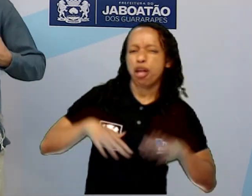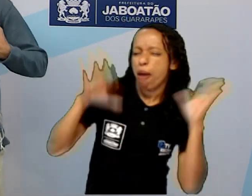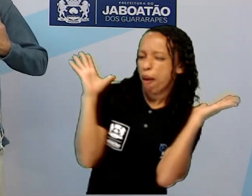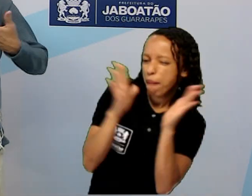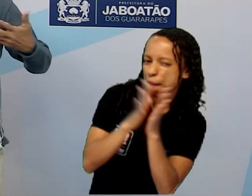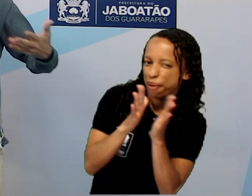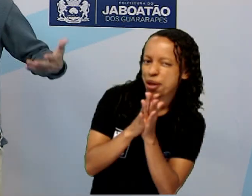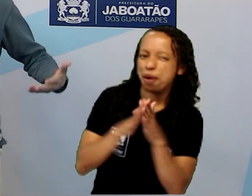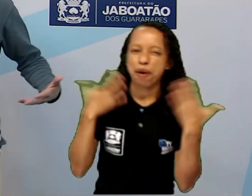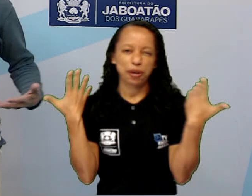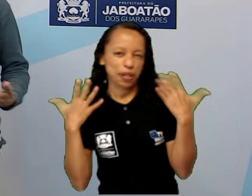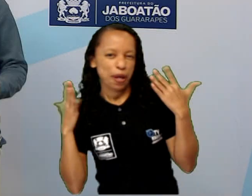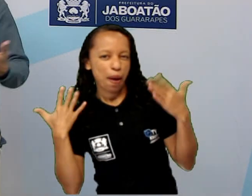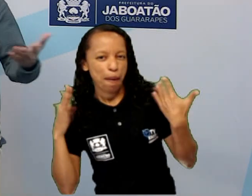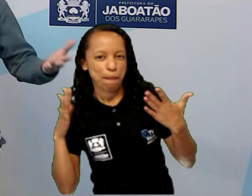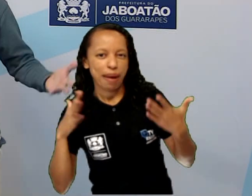esses